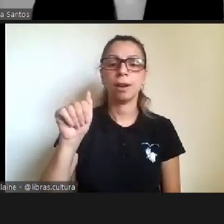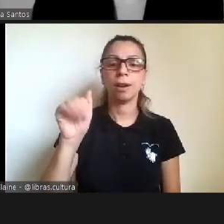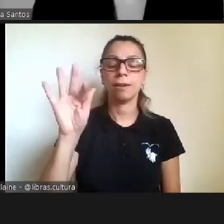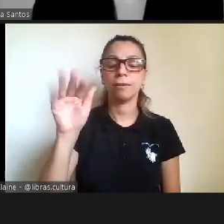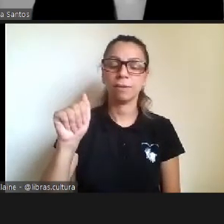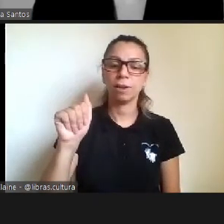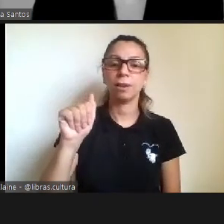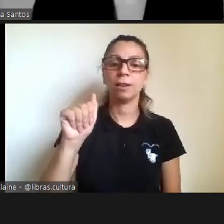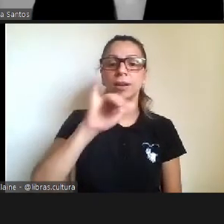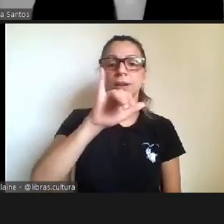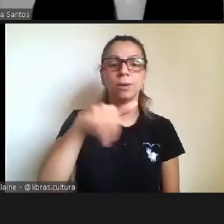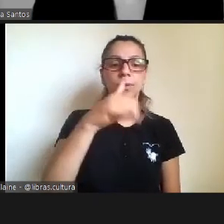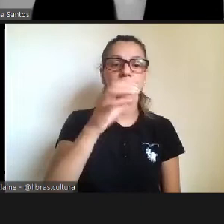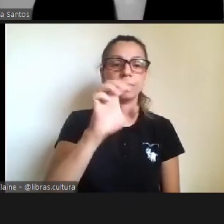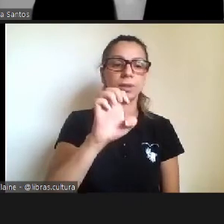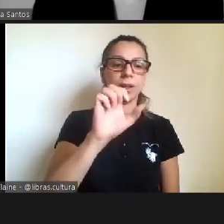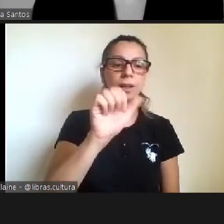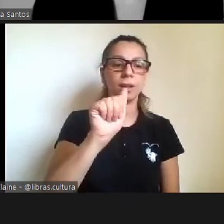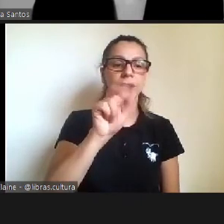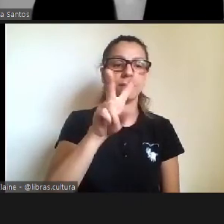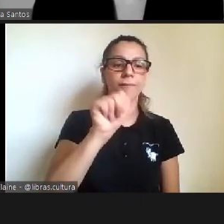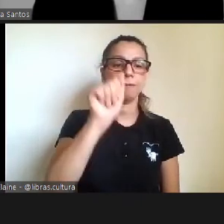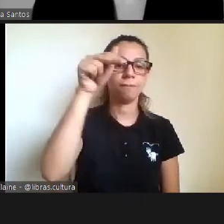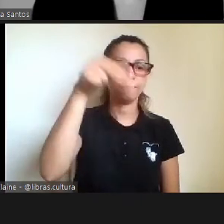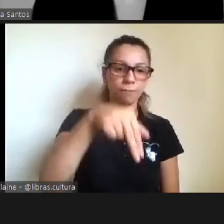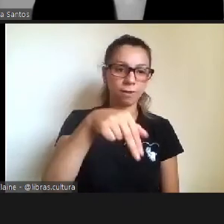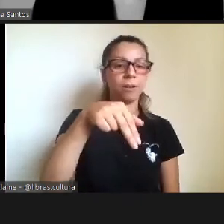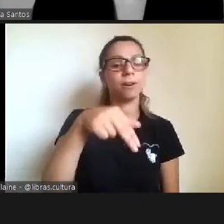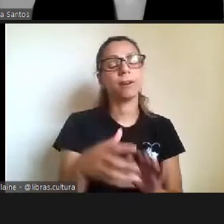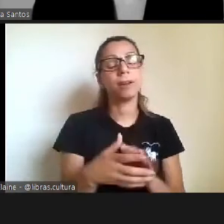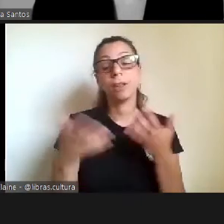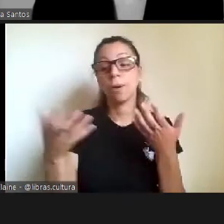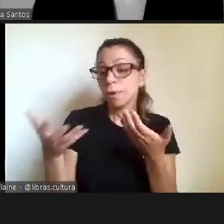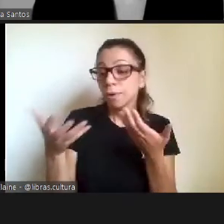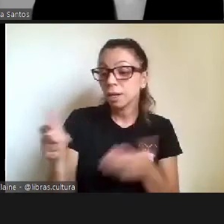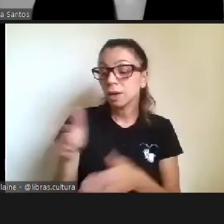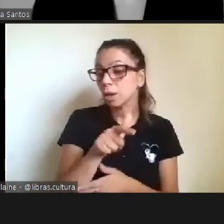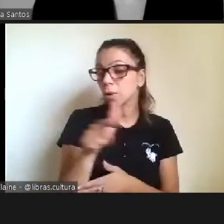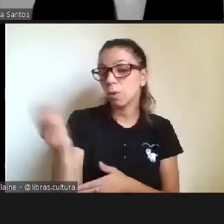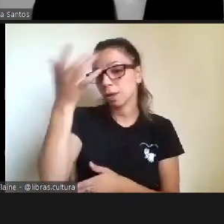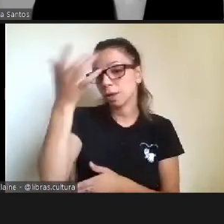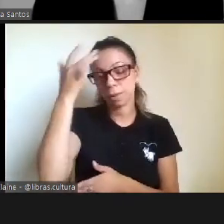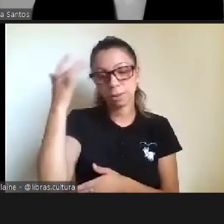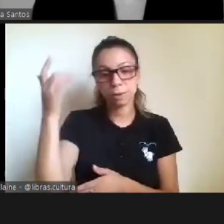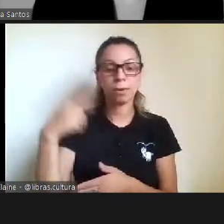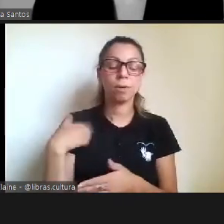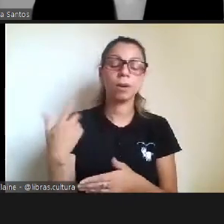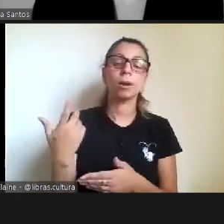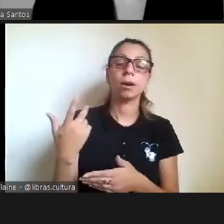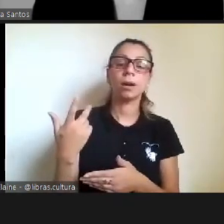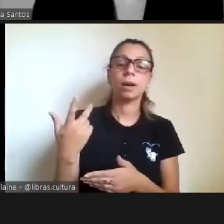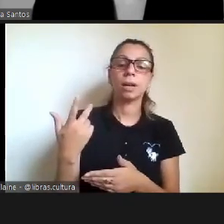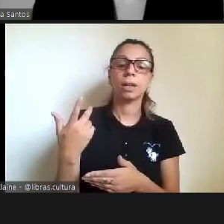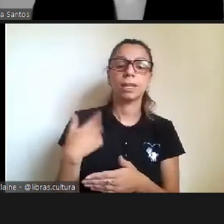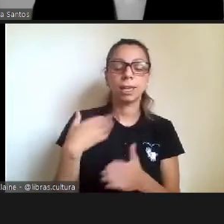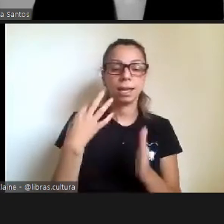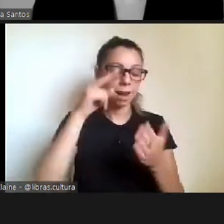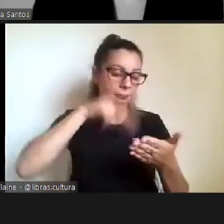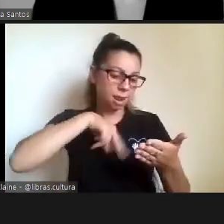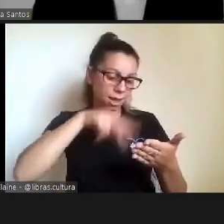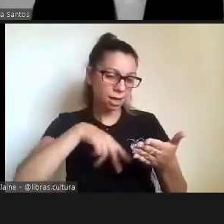pelo convite e queria que fosse um ator que lesse, porque eu sempre estou na direção, ou escrevo ou dirijo. Então, eu sempre